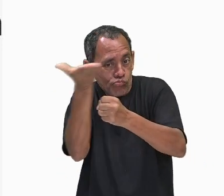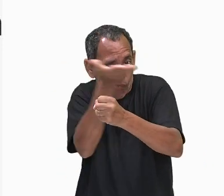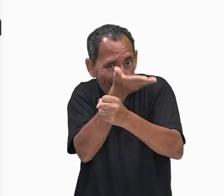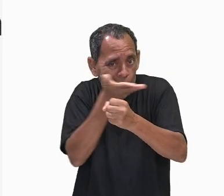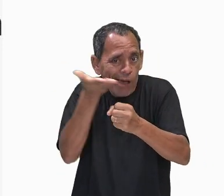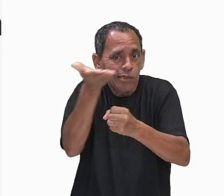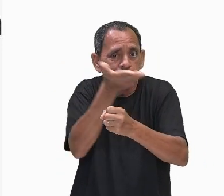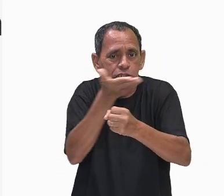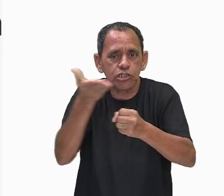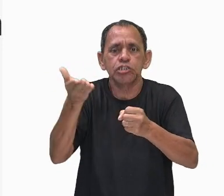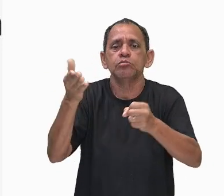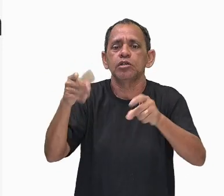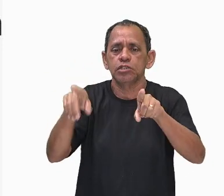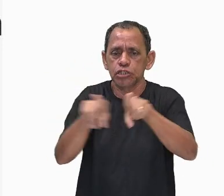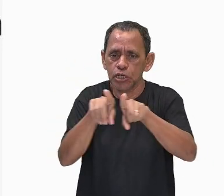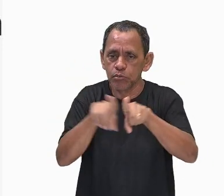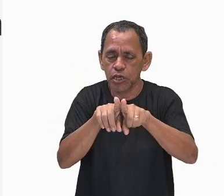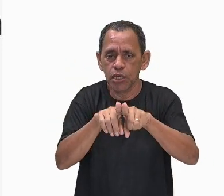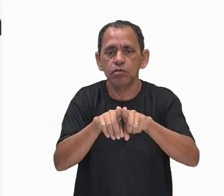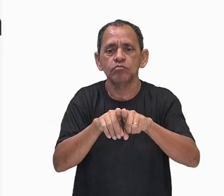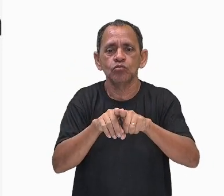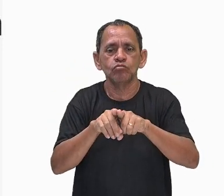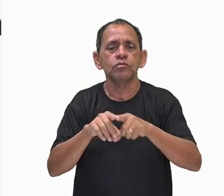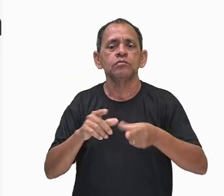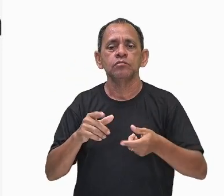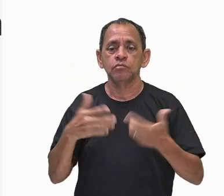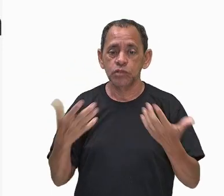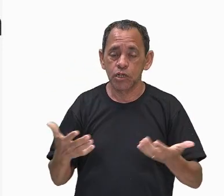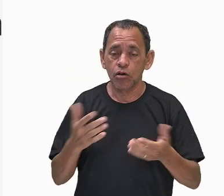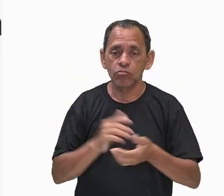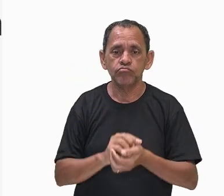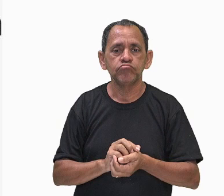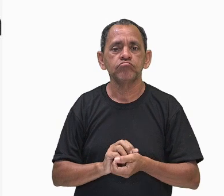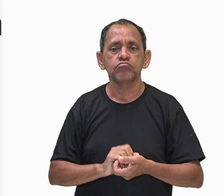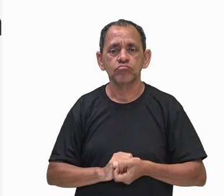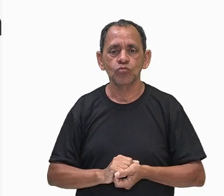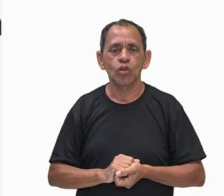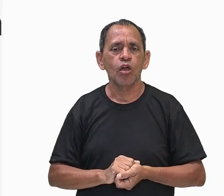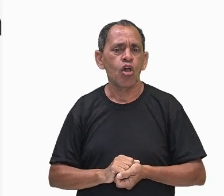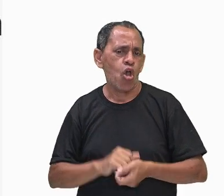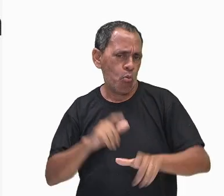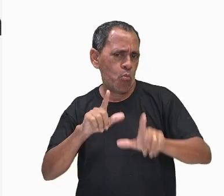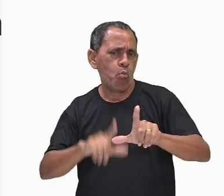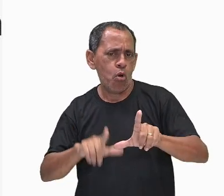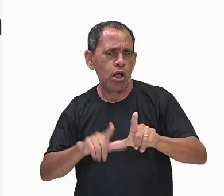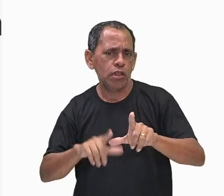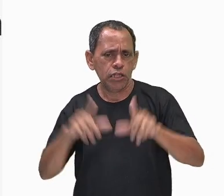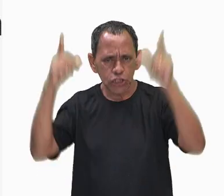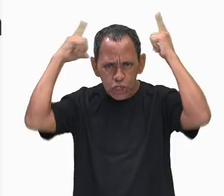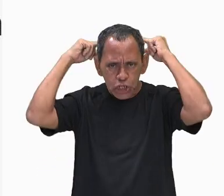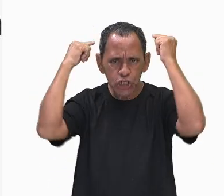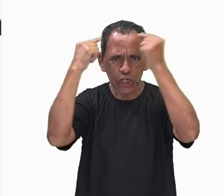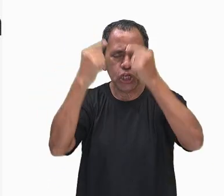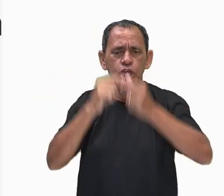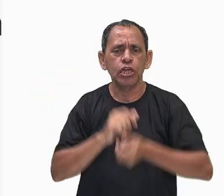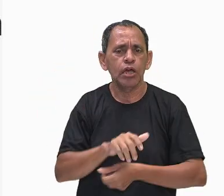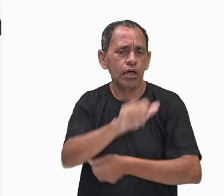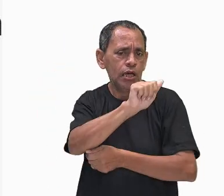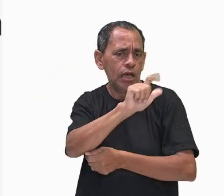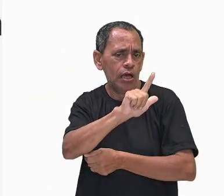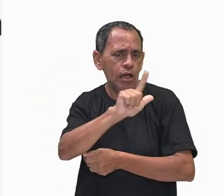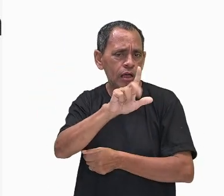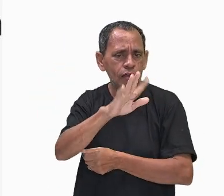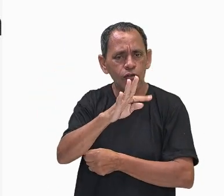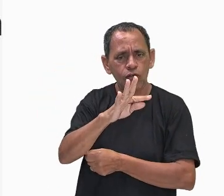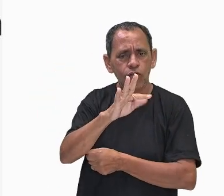Que por ser plano vai receber então o seu nome com uma letra grega, Pode ser alfa, pode ser beta,